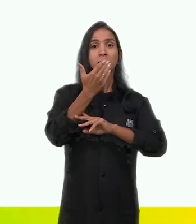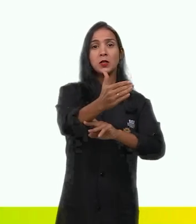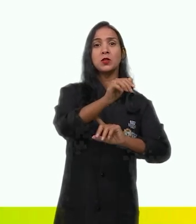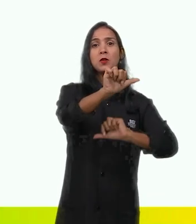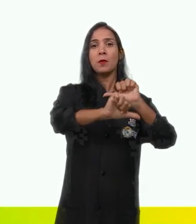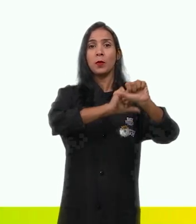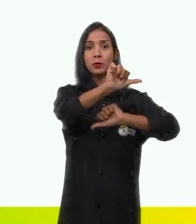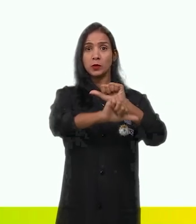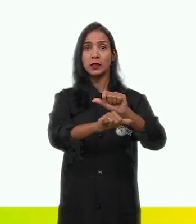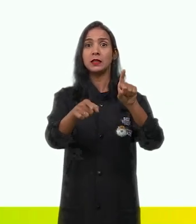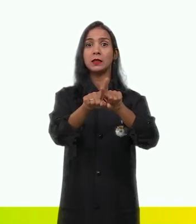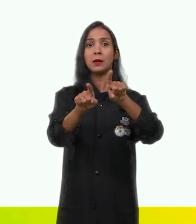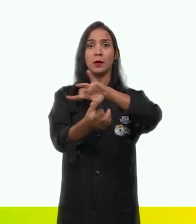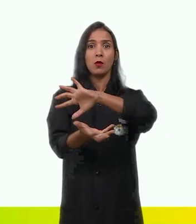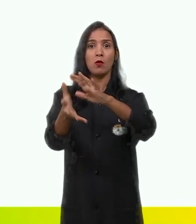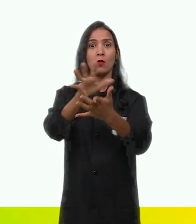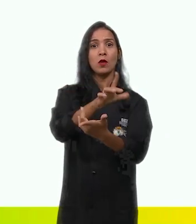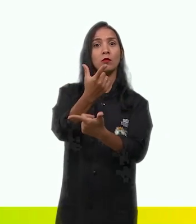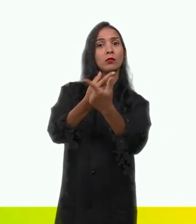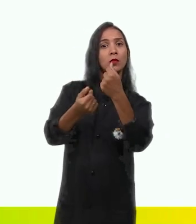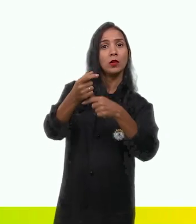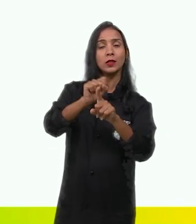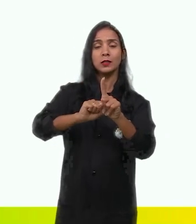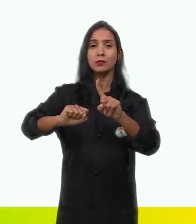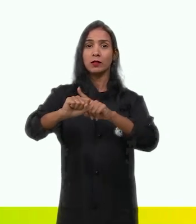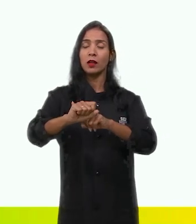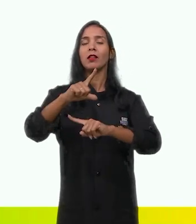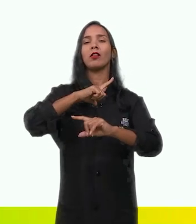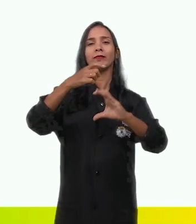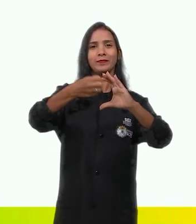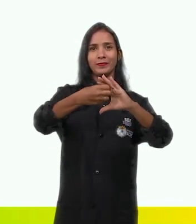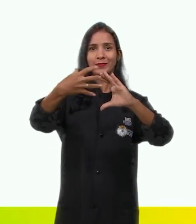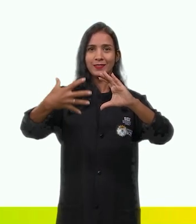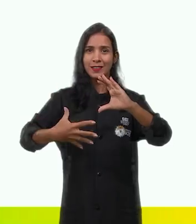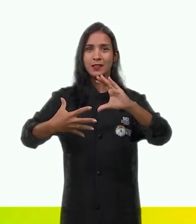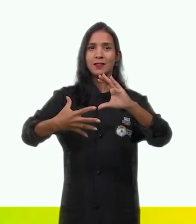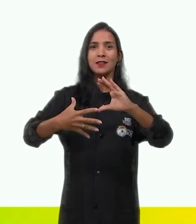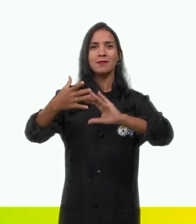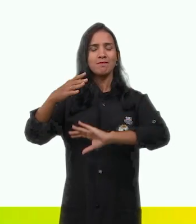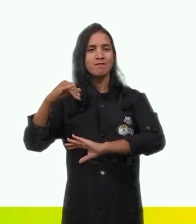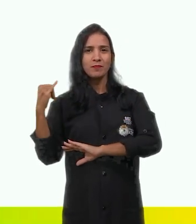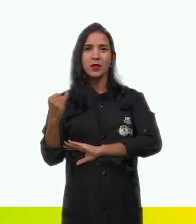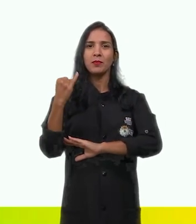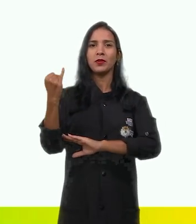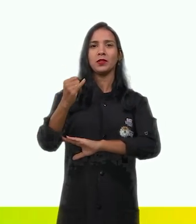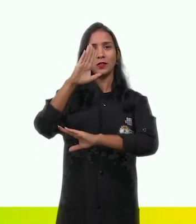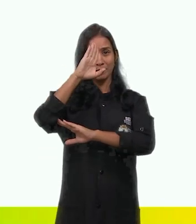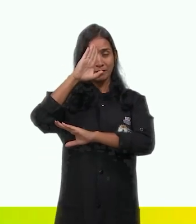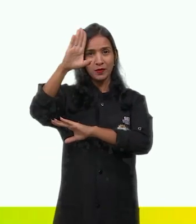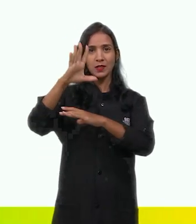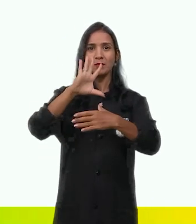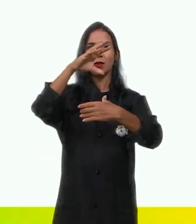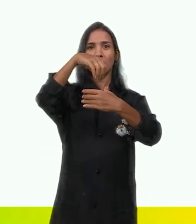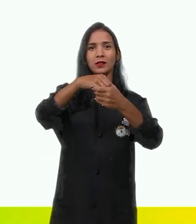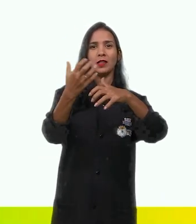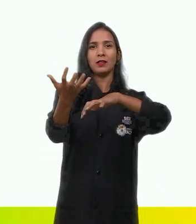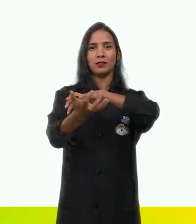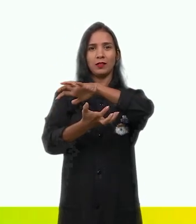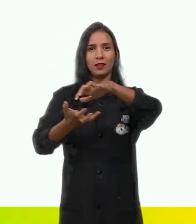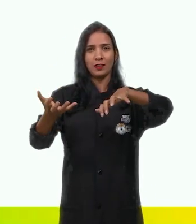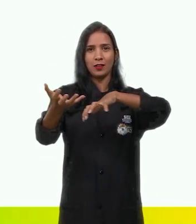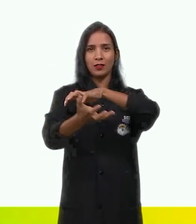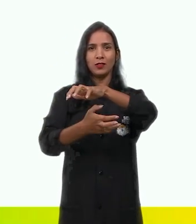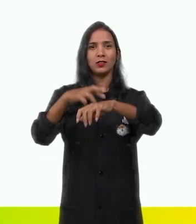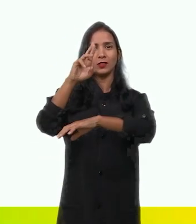econômica e social, características claras de uma revolução, uma grande revolução, a Revolução Russa.